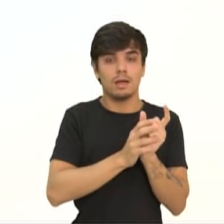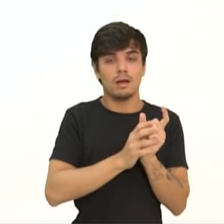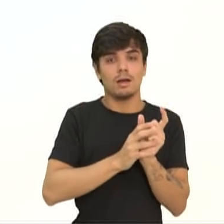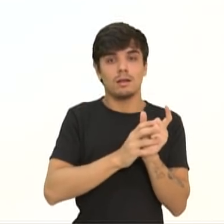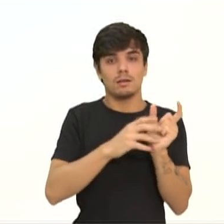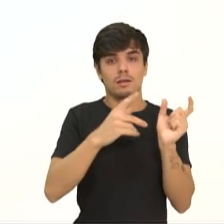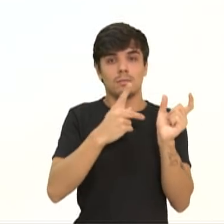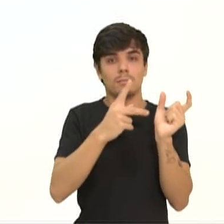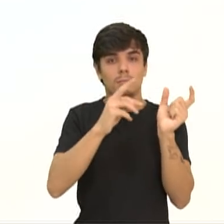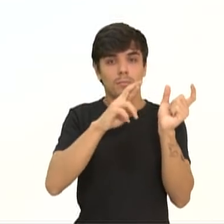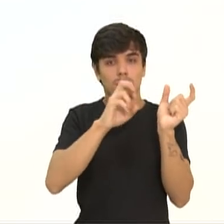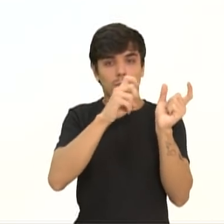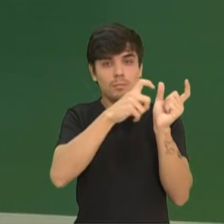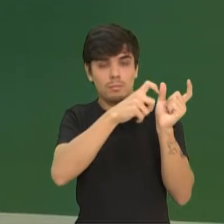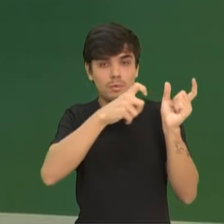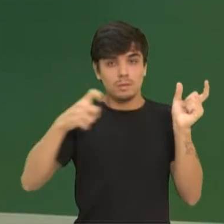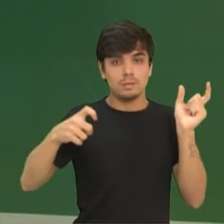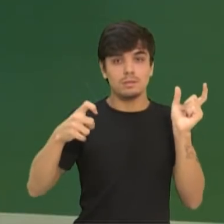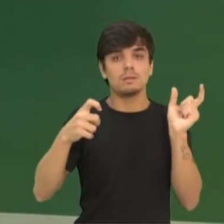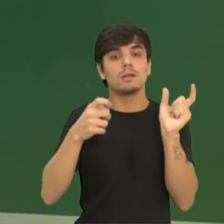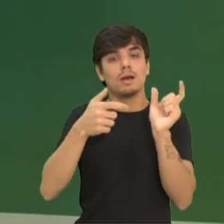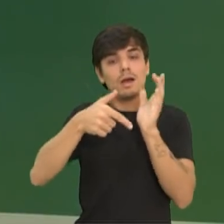tônica é a antepenúltima.